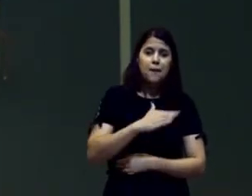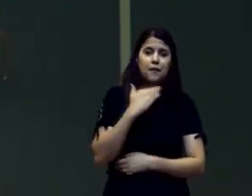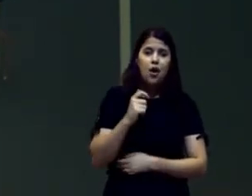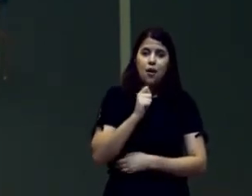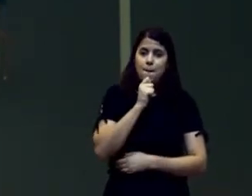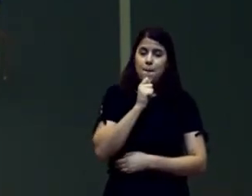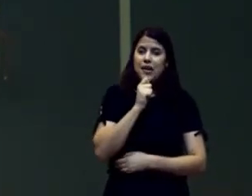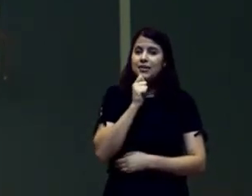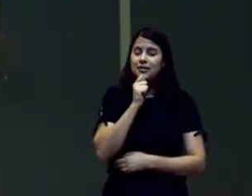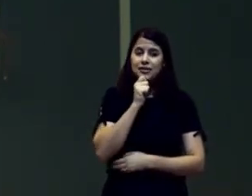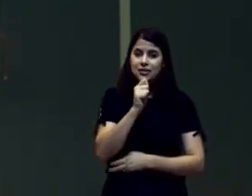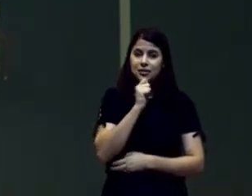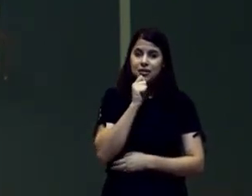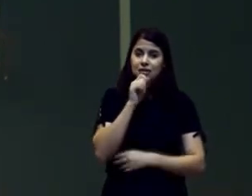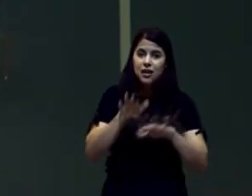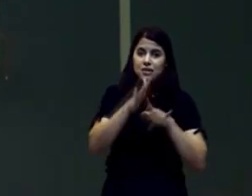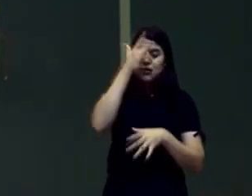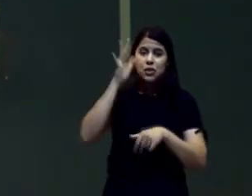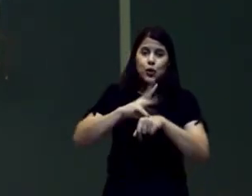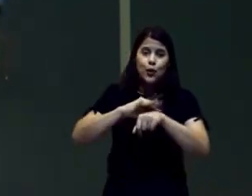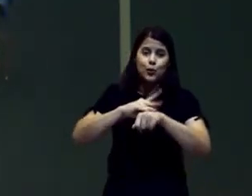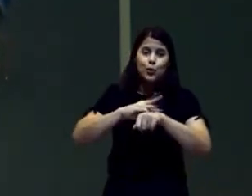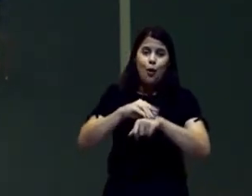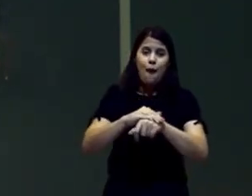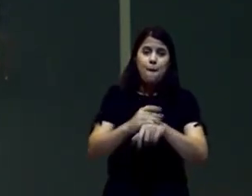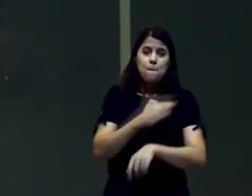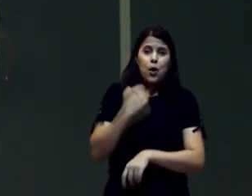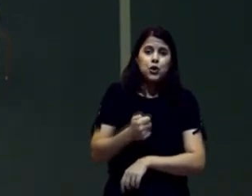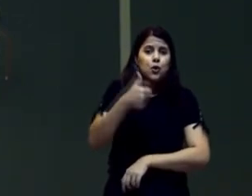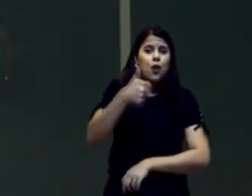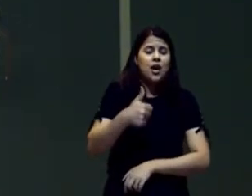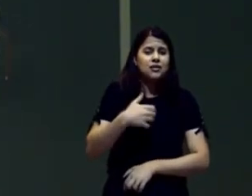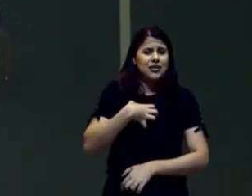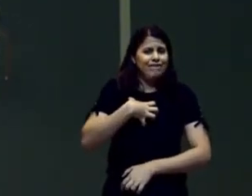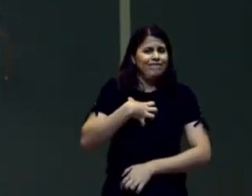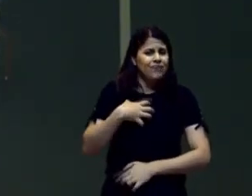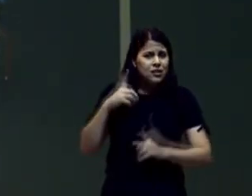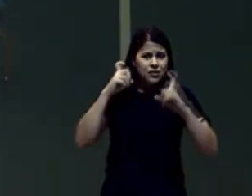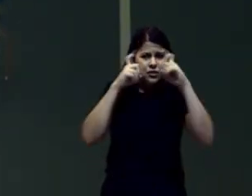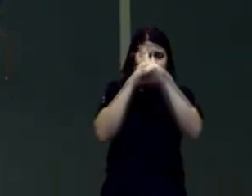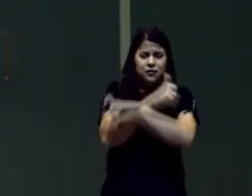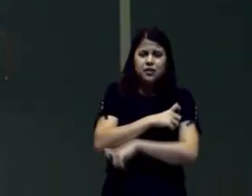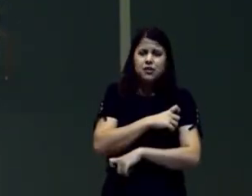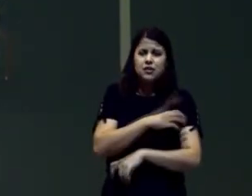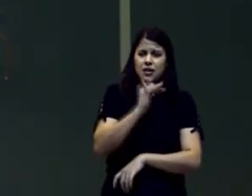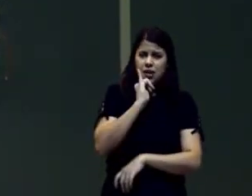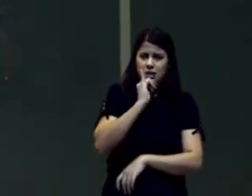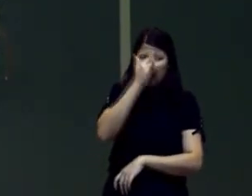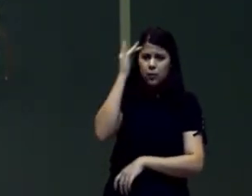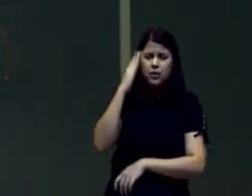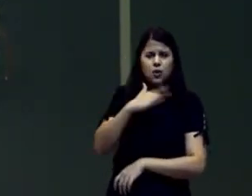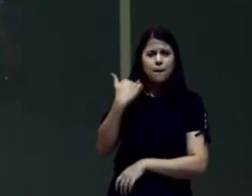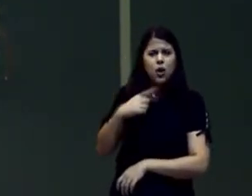de estar tão perto da morte assim, mas se nós falarmos de morte, estamos falando de um momento em que estamos reflexivos.